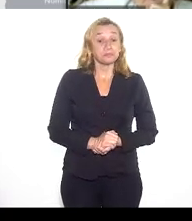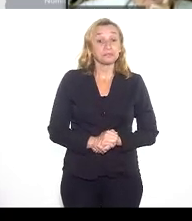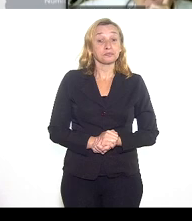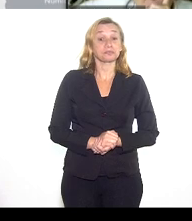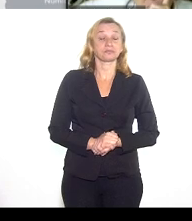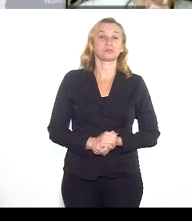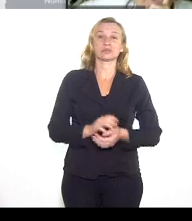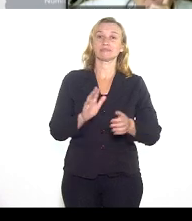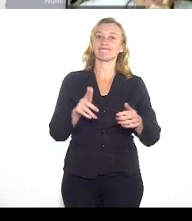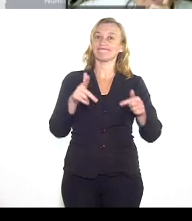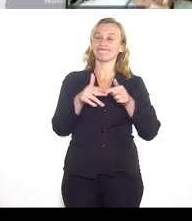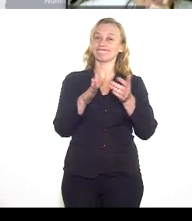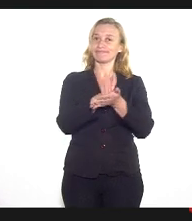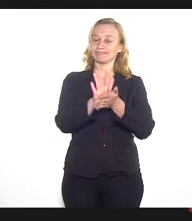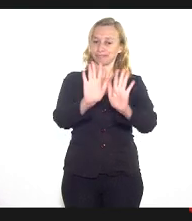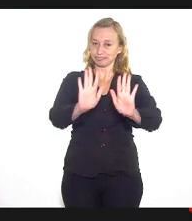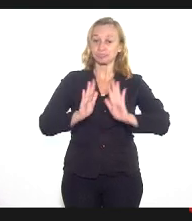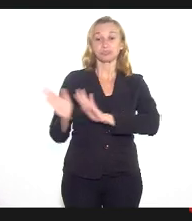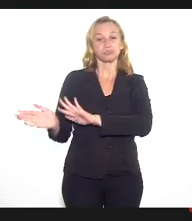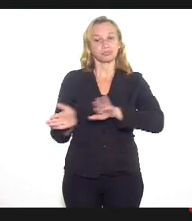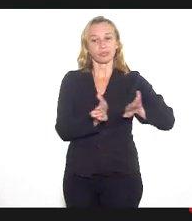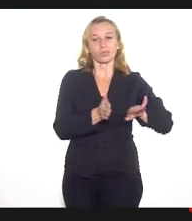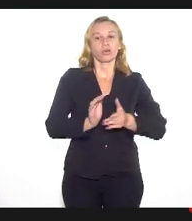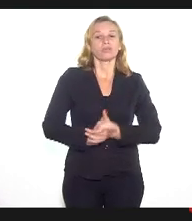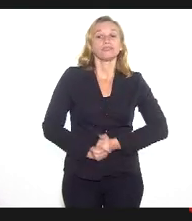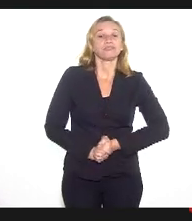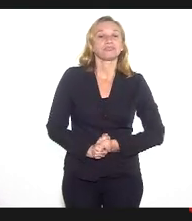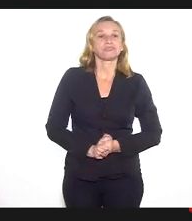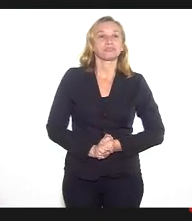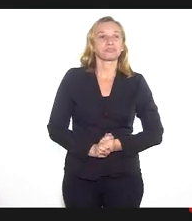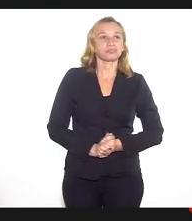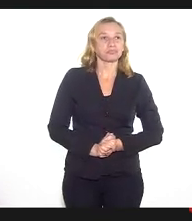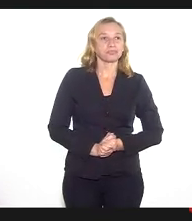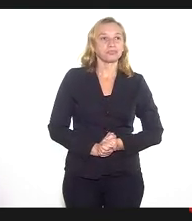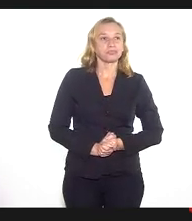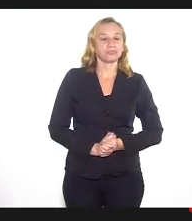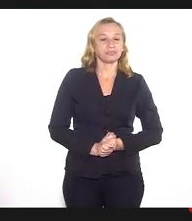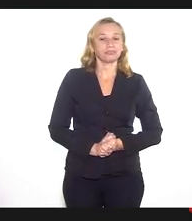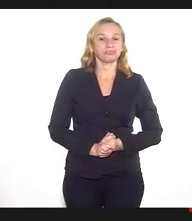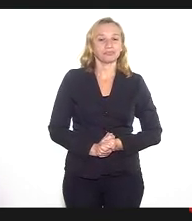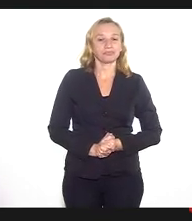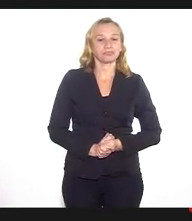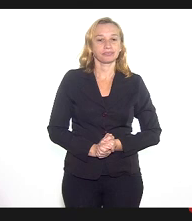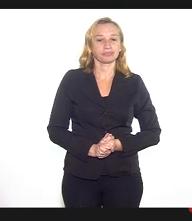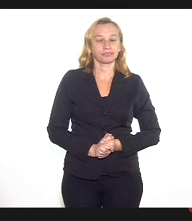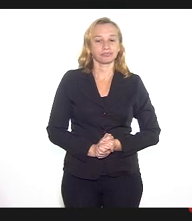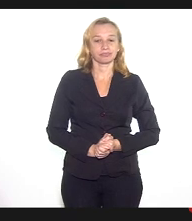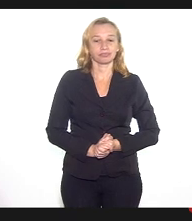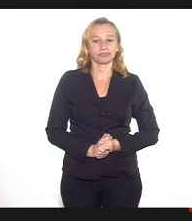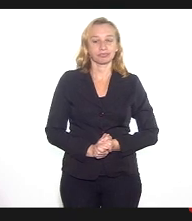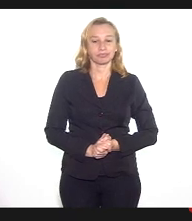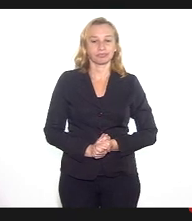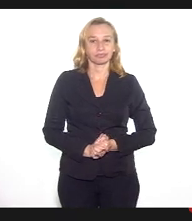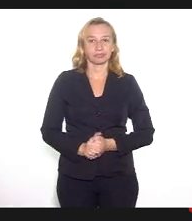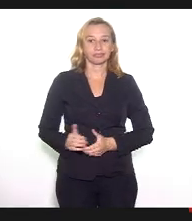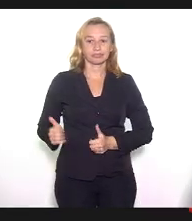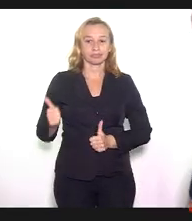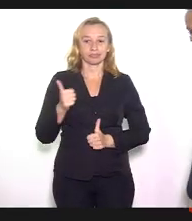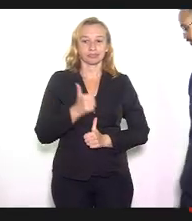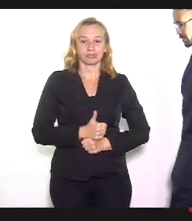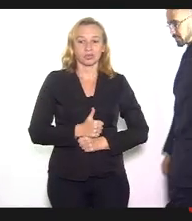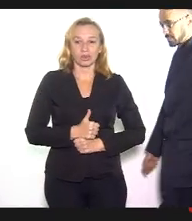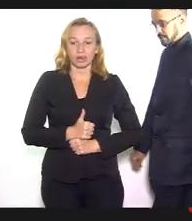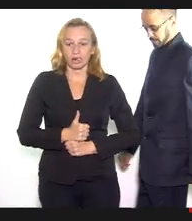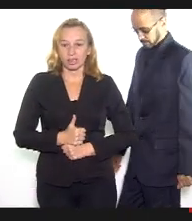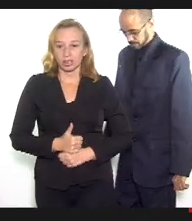essas intercorrências. Bom, então, aqui tem a figura do portfólio de exploração e